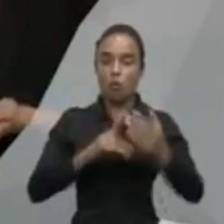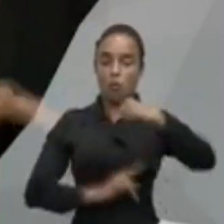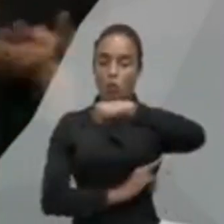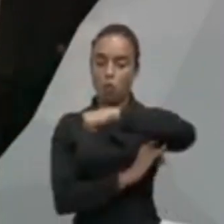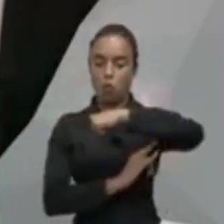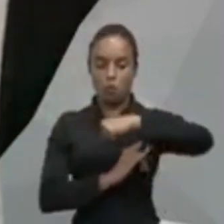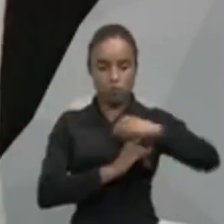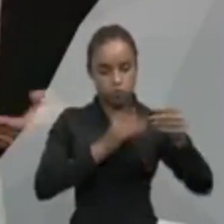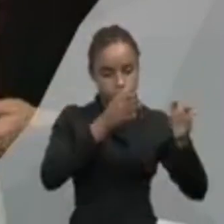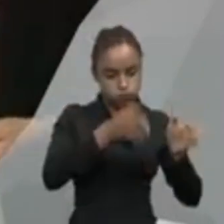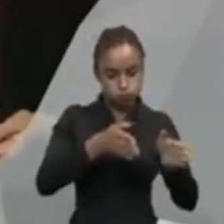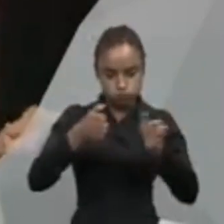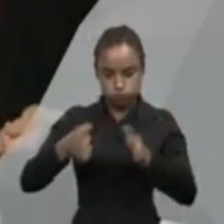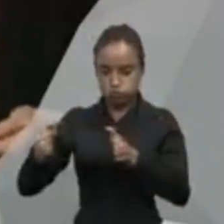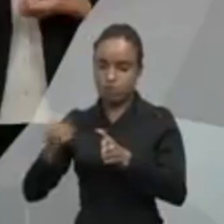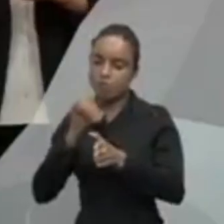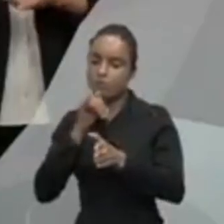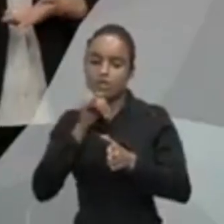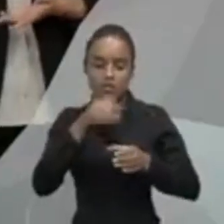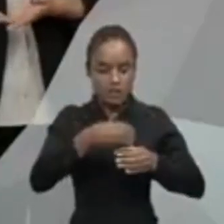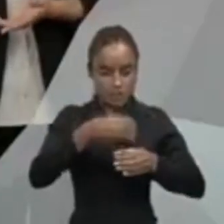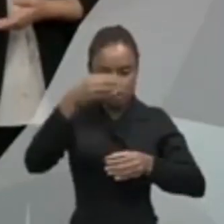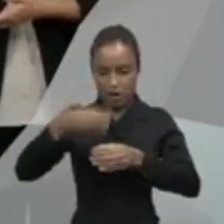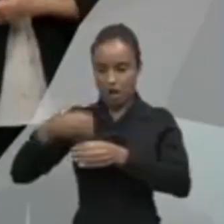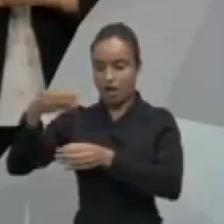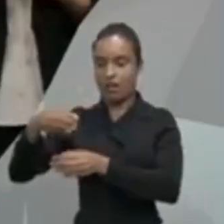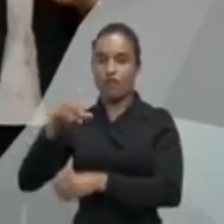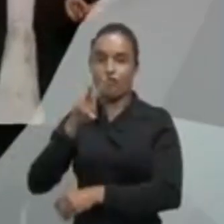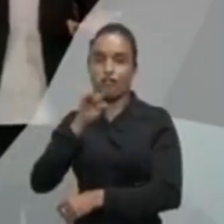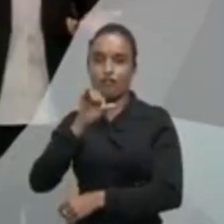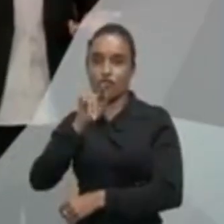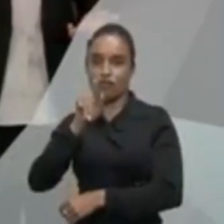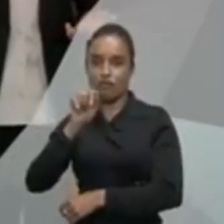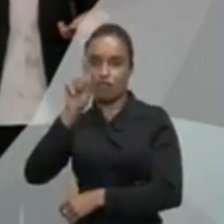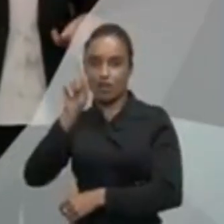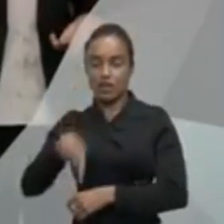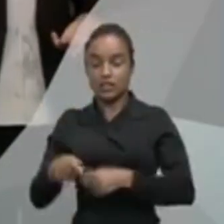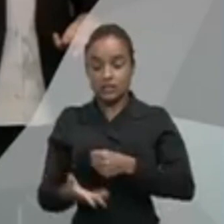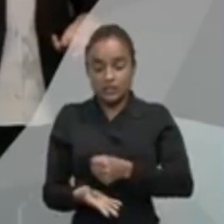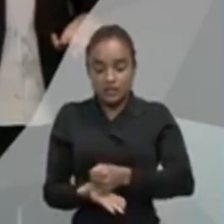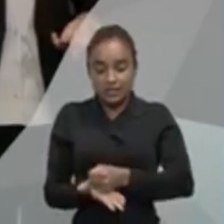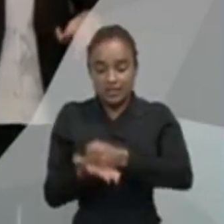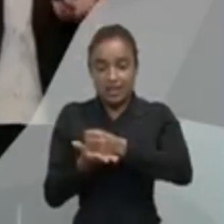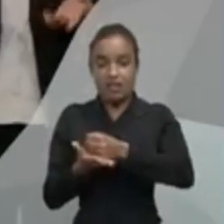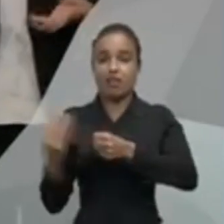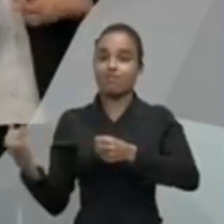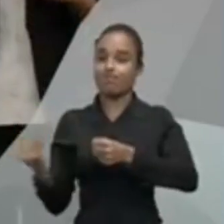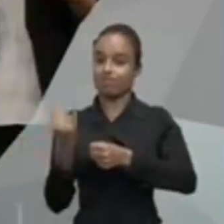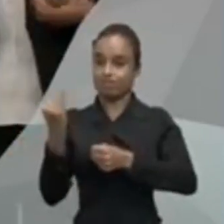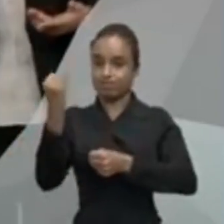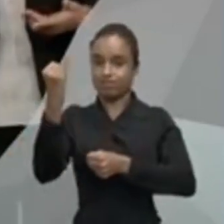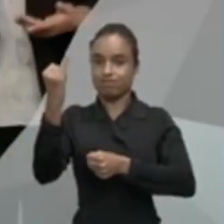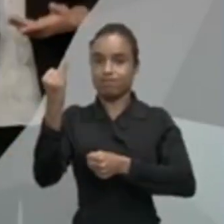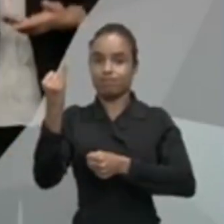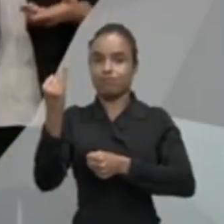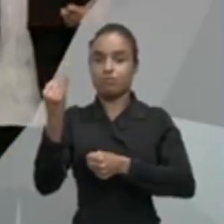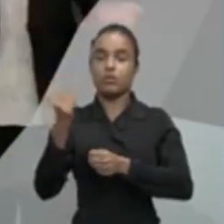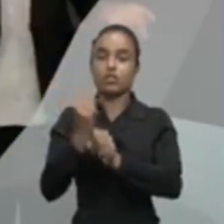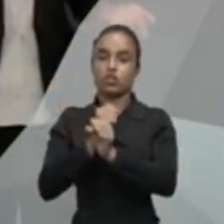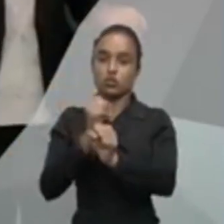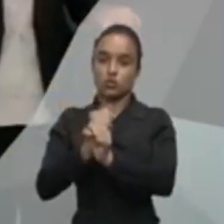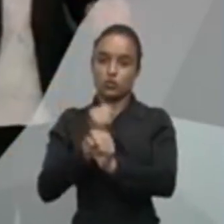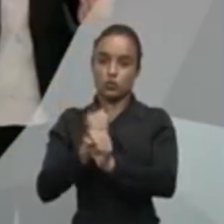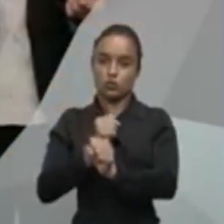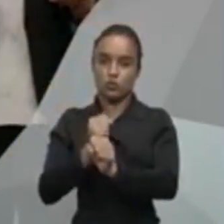ponte, como as vigas, por exemplo. A viga é um elemento estrutural muito importante nas construções, sendo a de seção T uma das